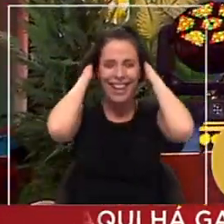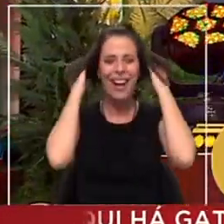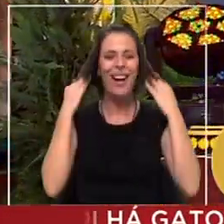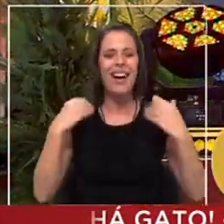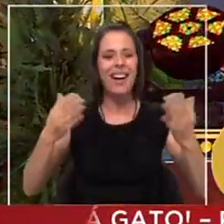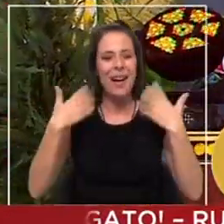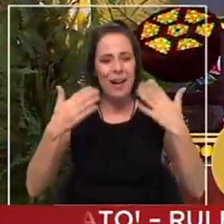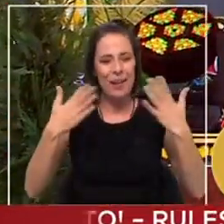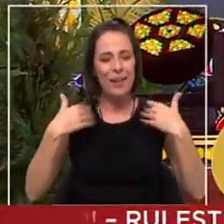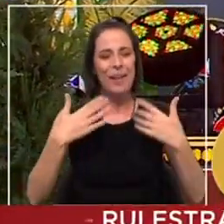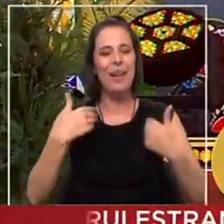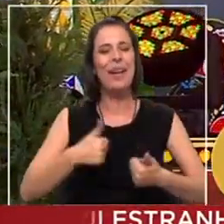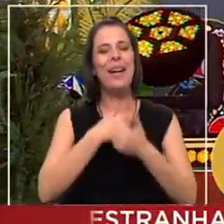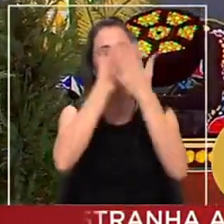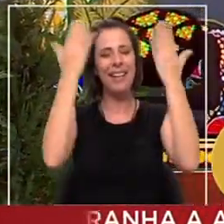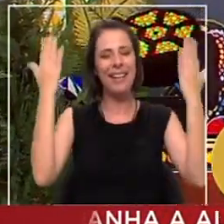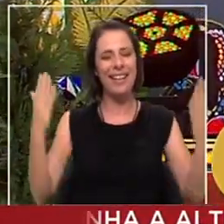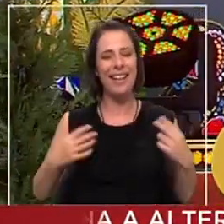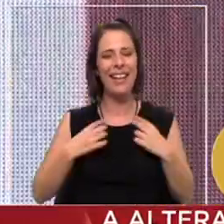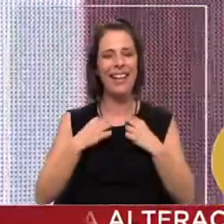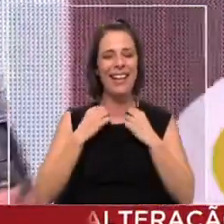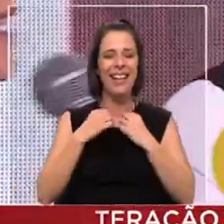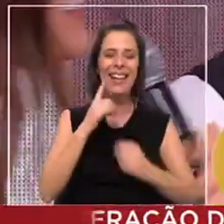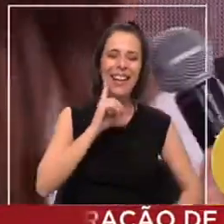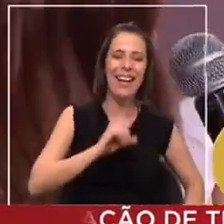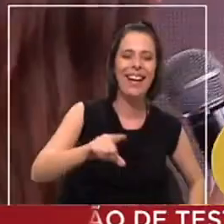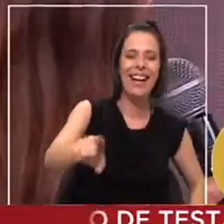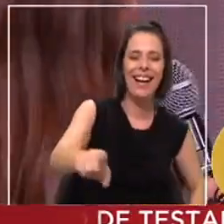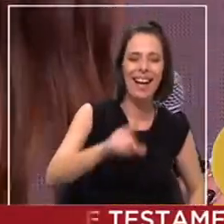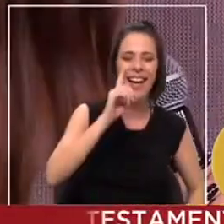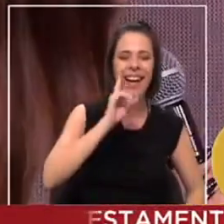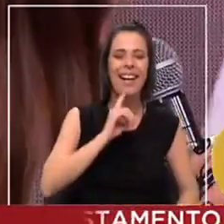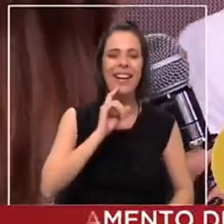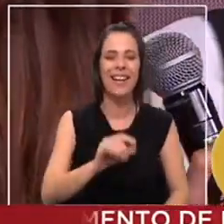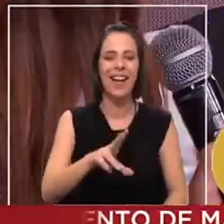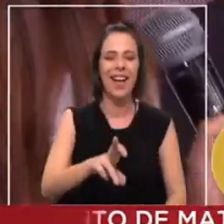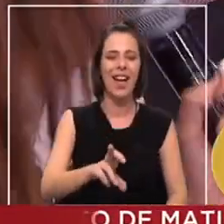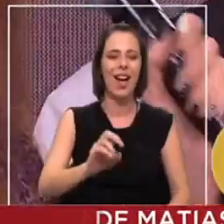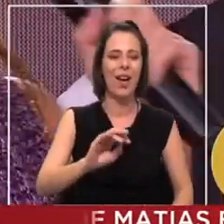Bom dia Bom dia meninas